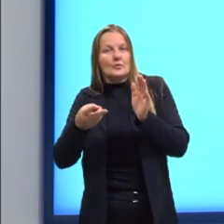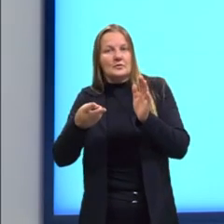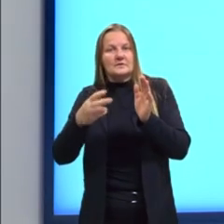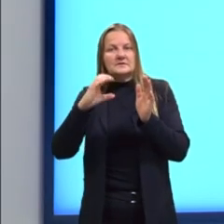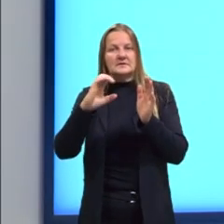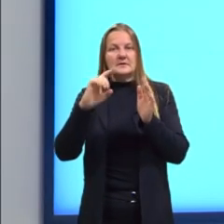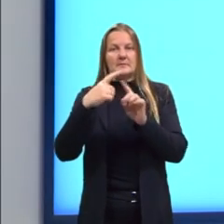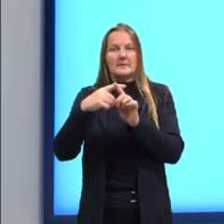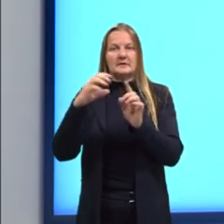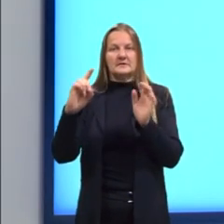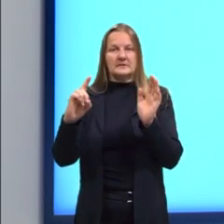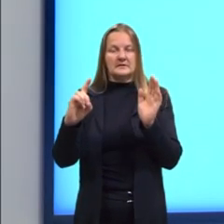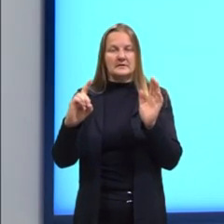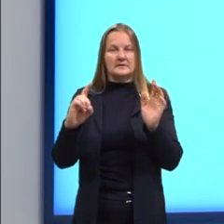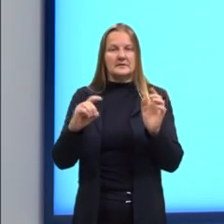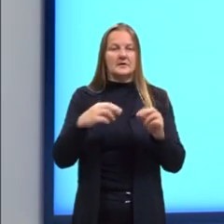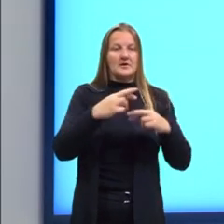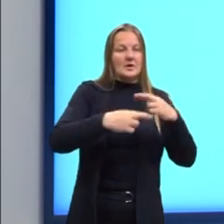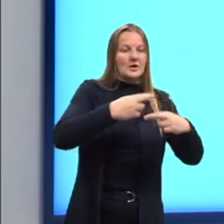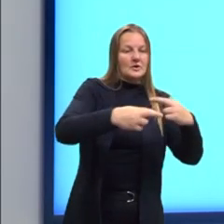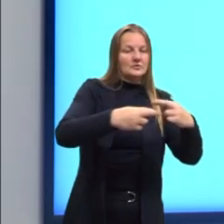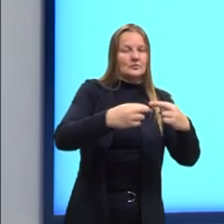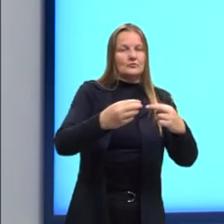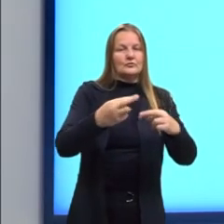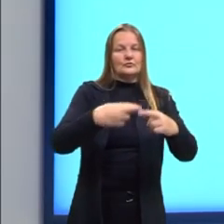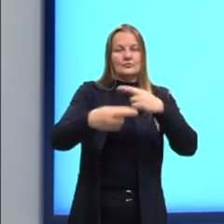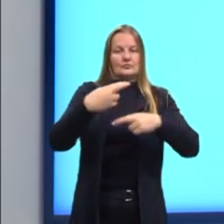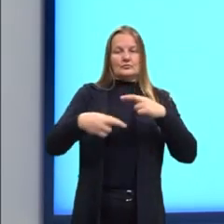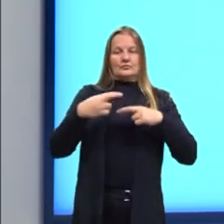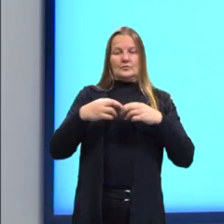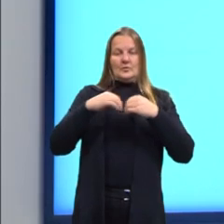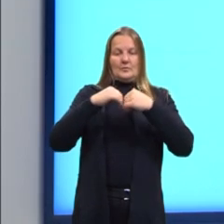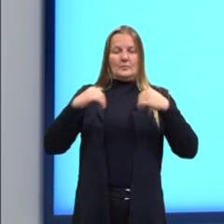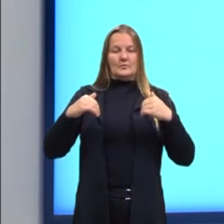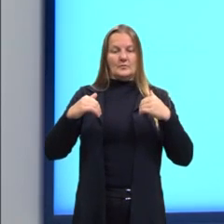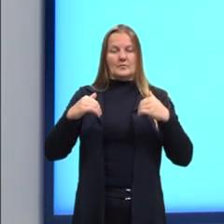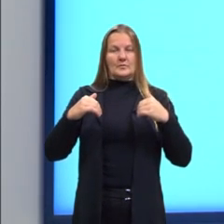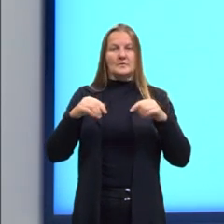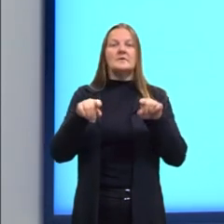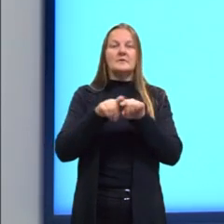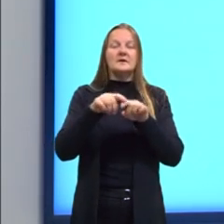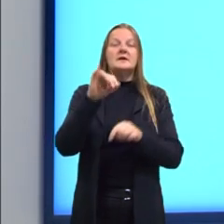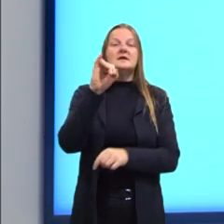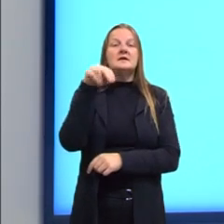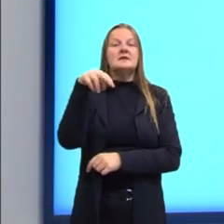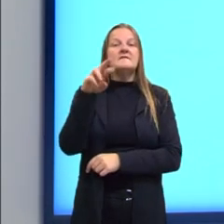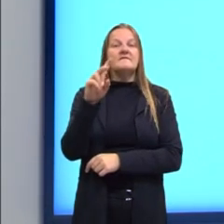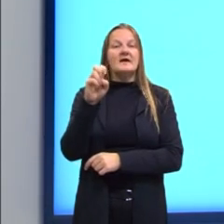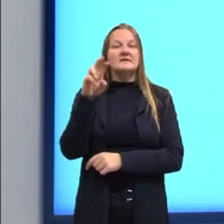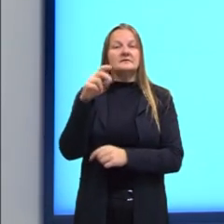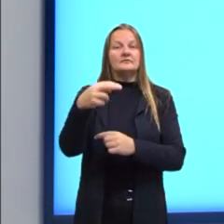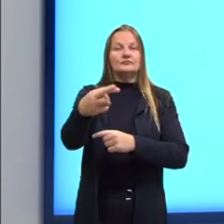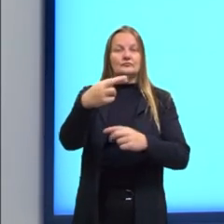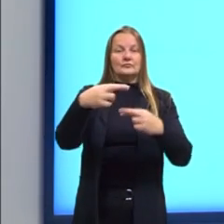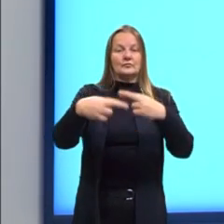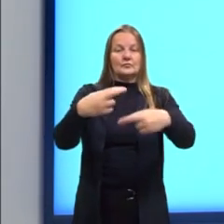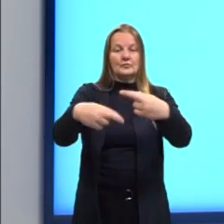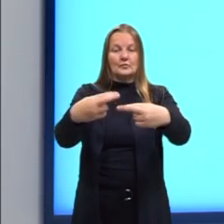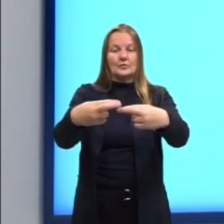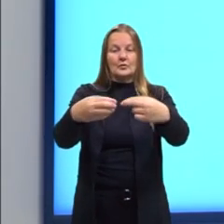reagentes formando os produtos quanto à reação inversa onde os produtos